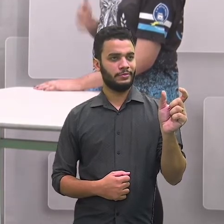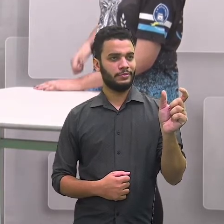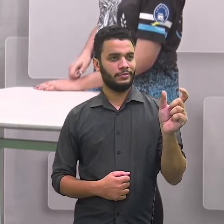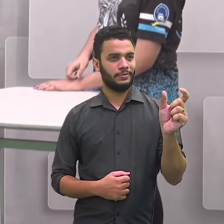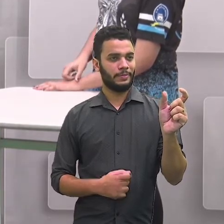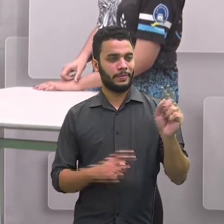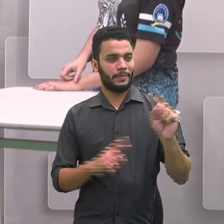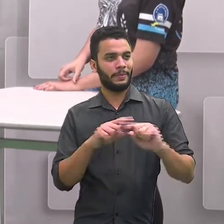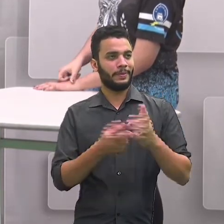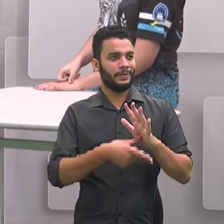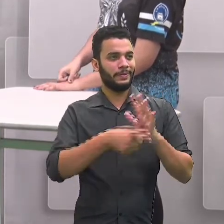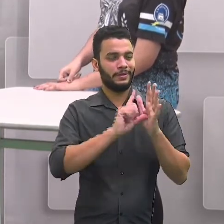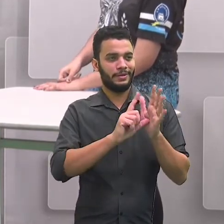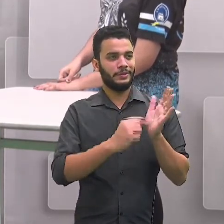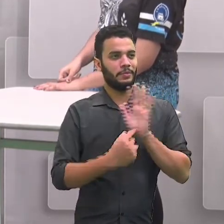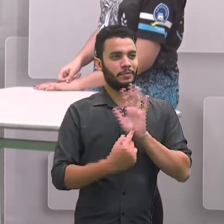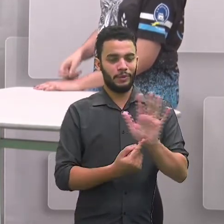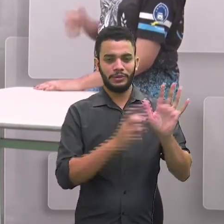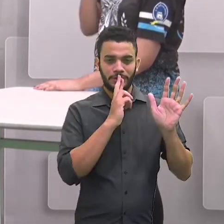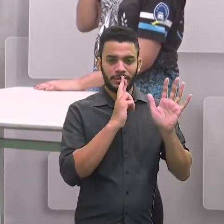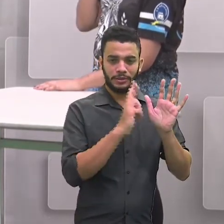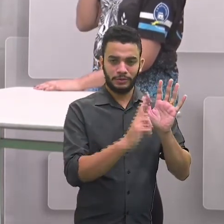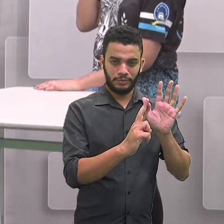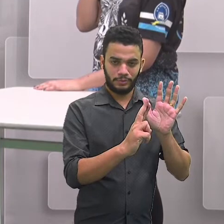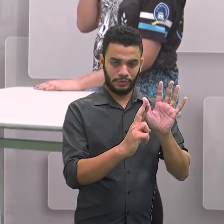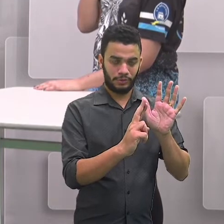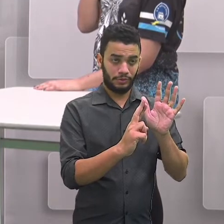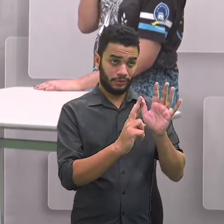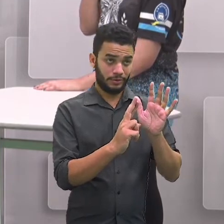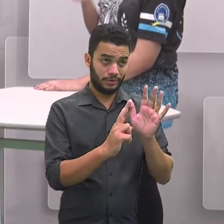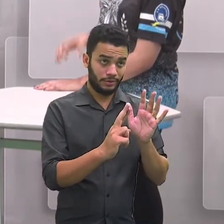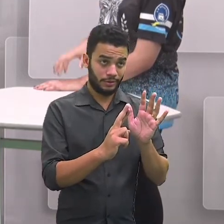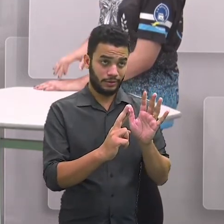Mas antes de eu falar se a palavra dela está